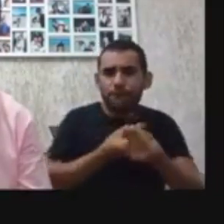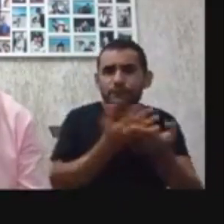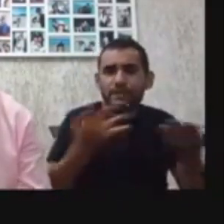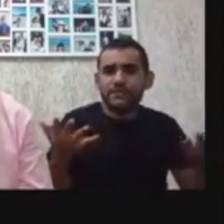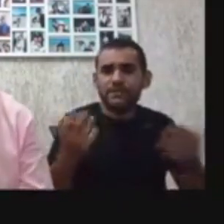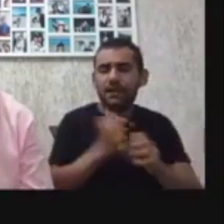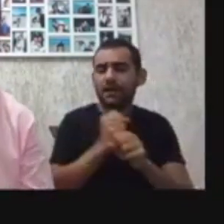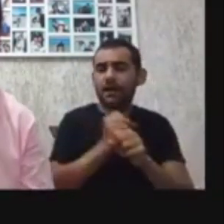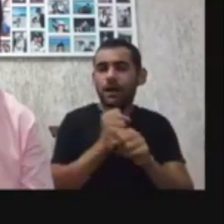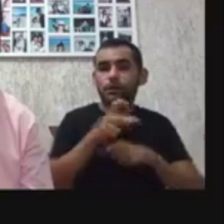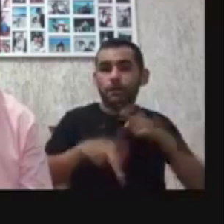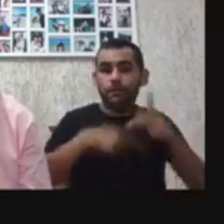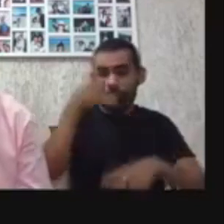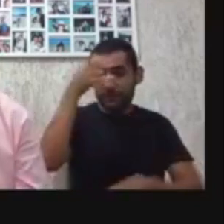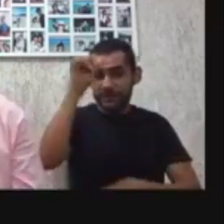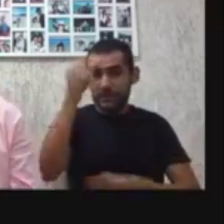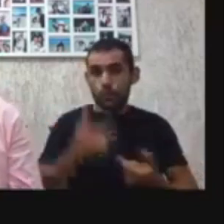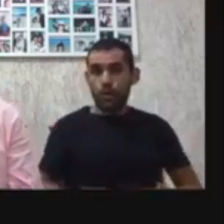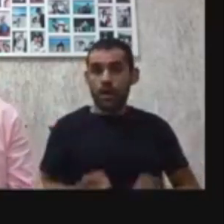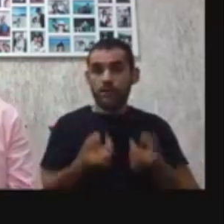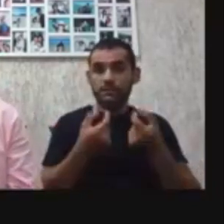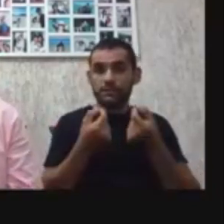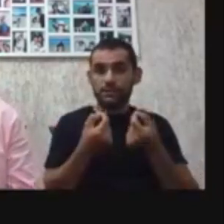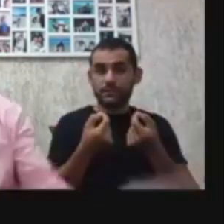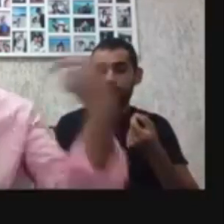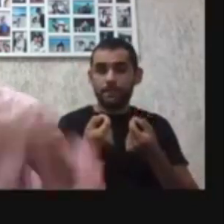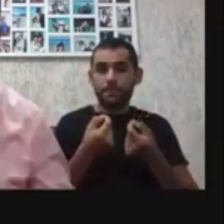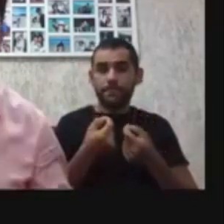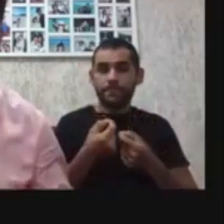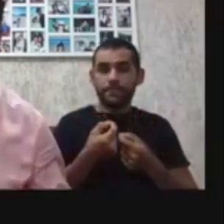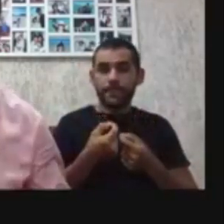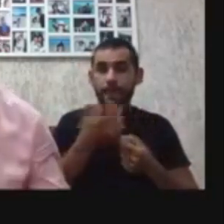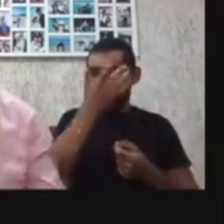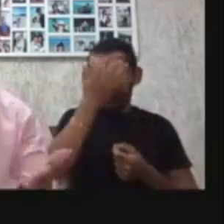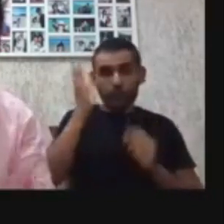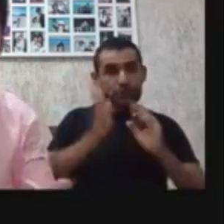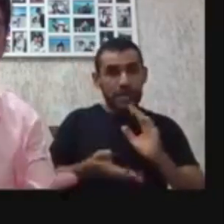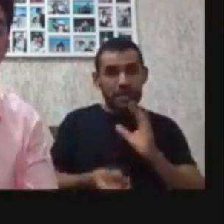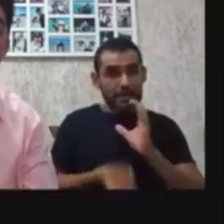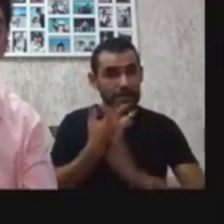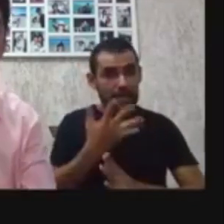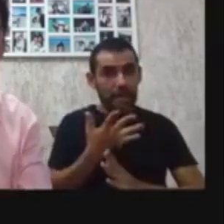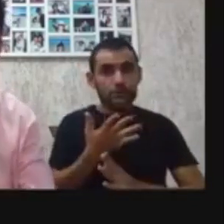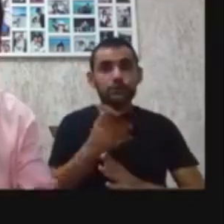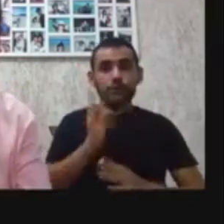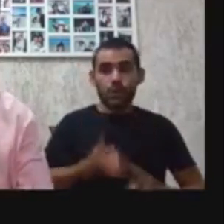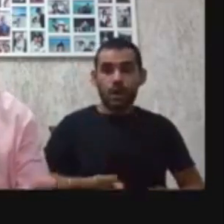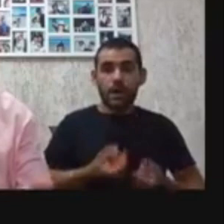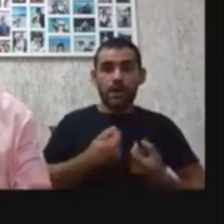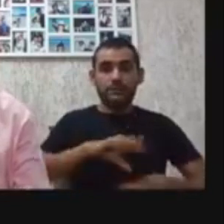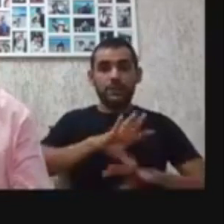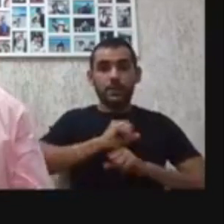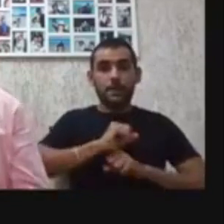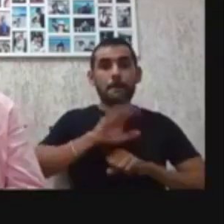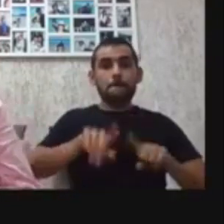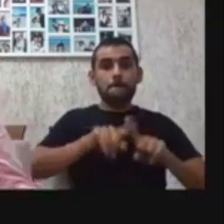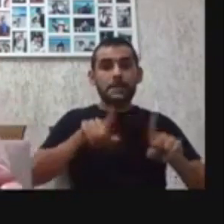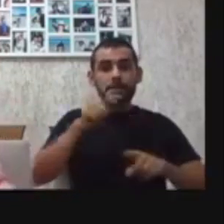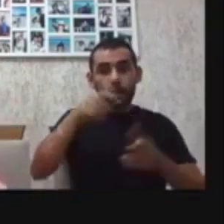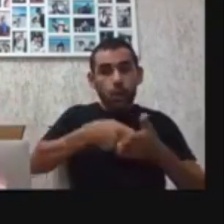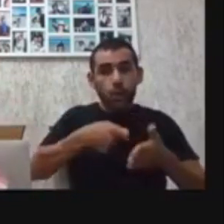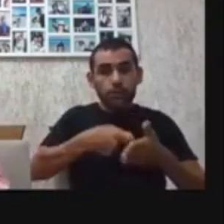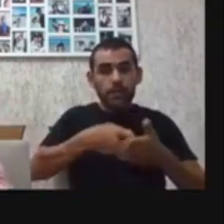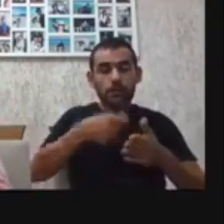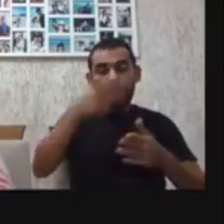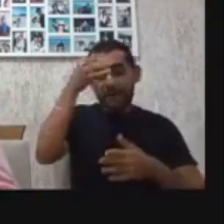para a população. A nossa instituição foi criada para atender a pessoa que já está com câncer, mas nós lutamos na prevenção. E